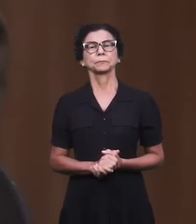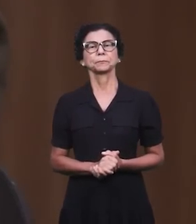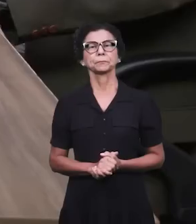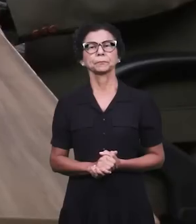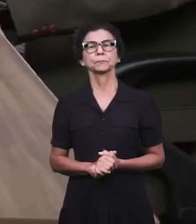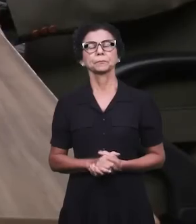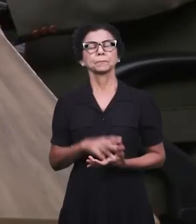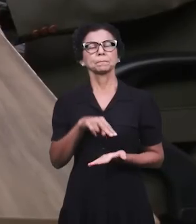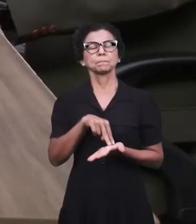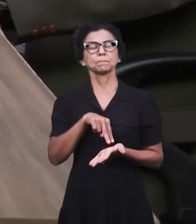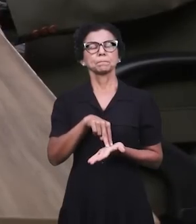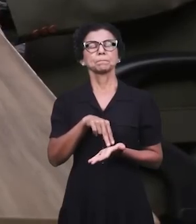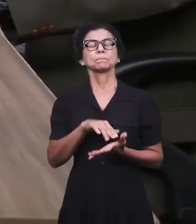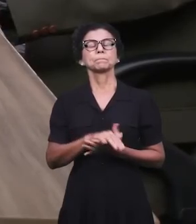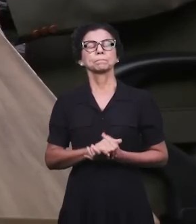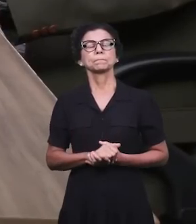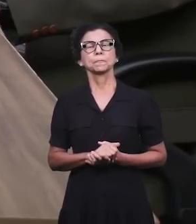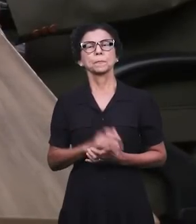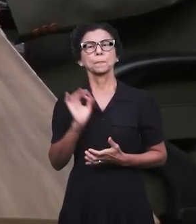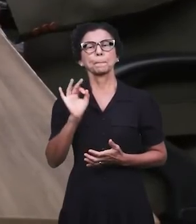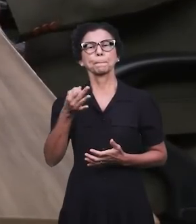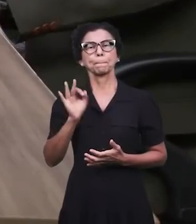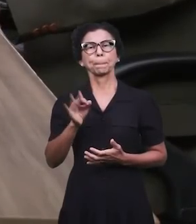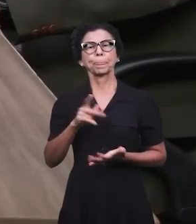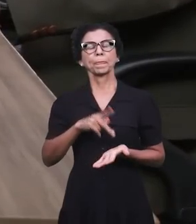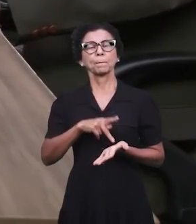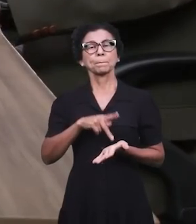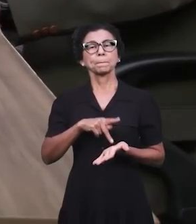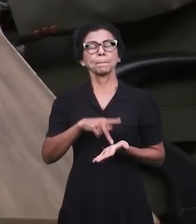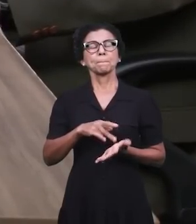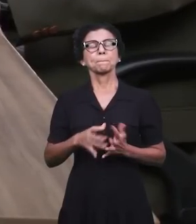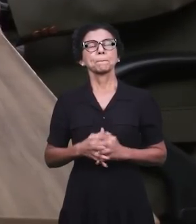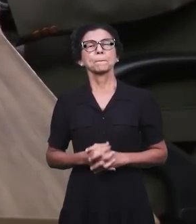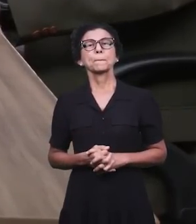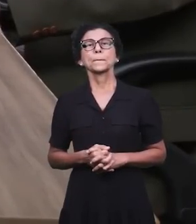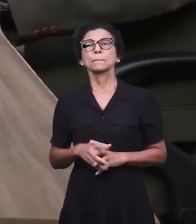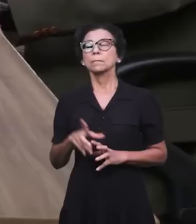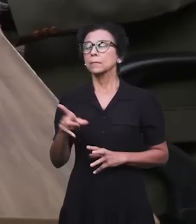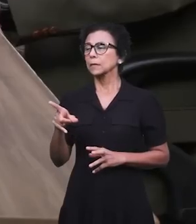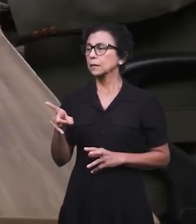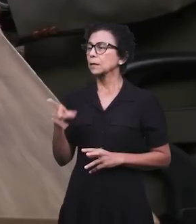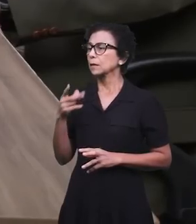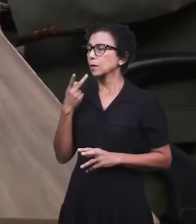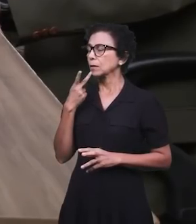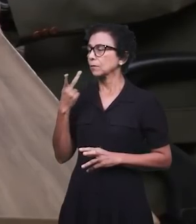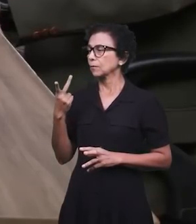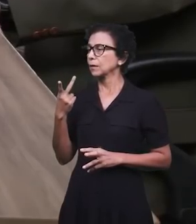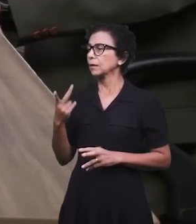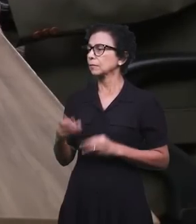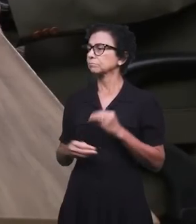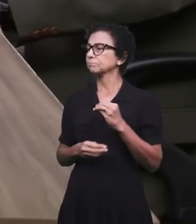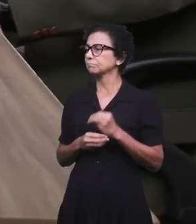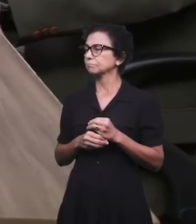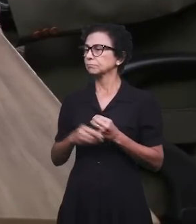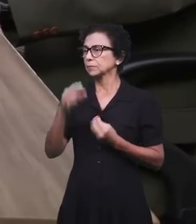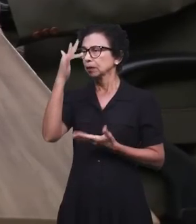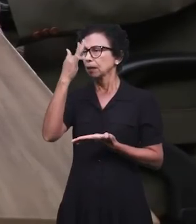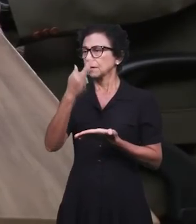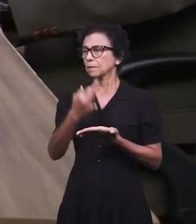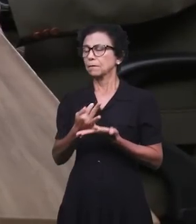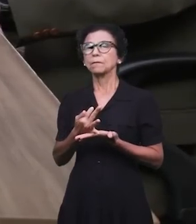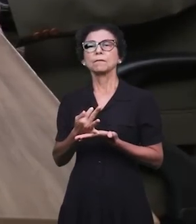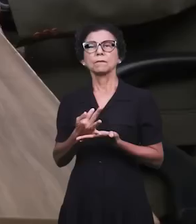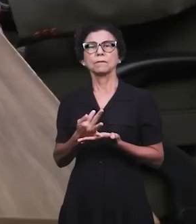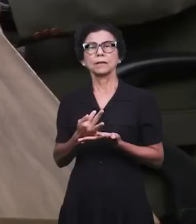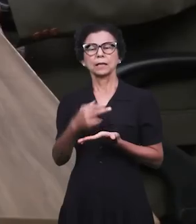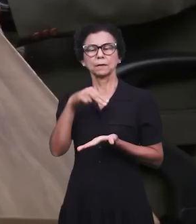bem lembrado isso aí, que eu ia fazer esse complemento exatamente, porque a fé é firme fundamento. Então não é algo frágil,